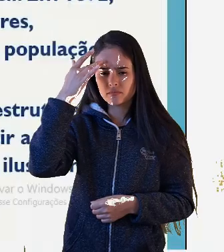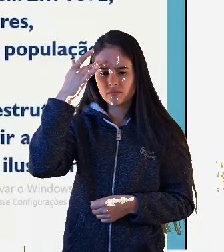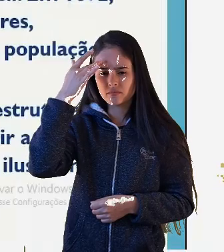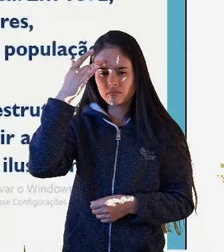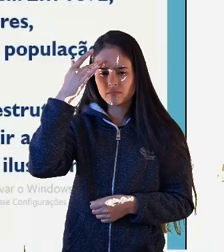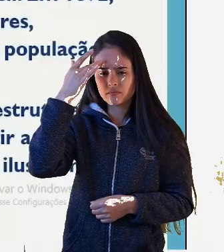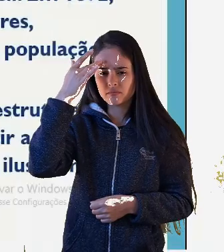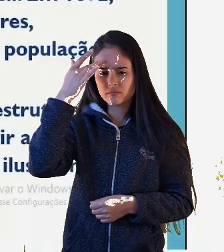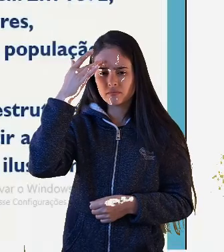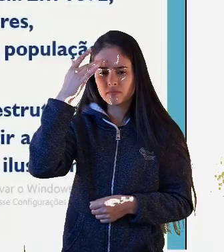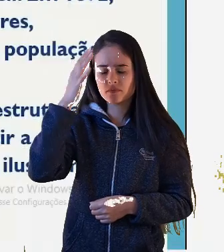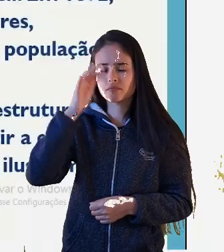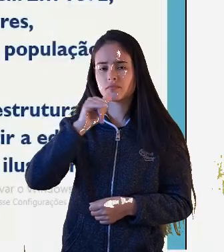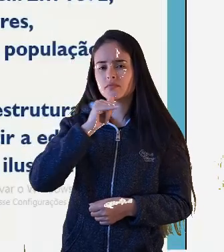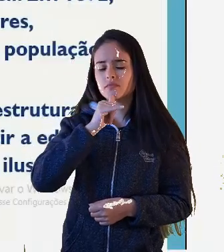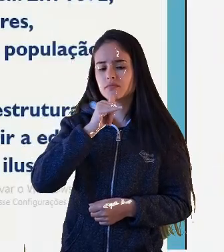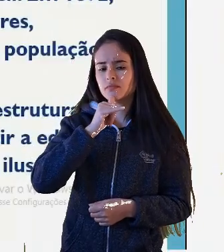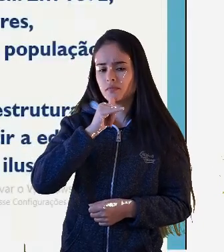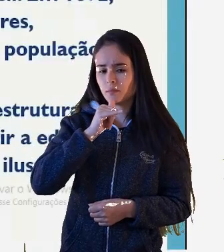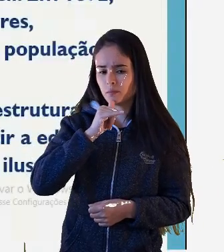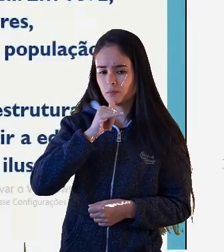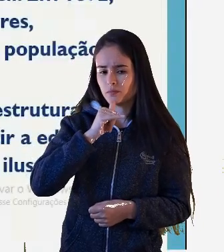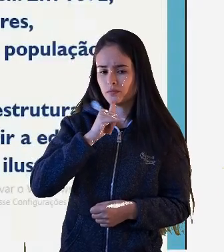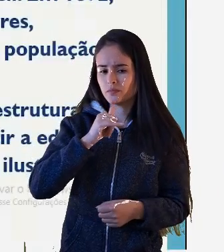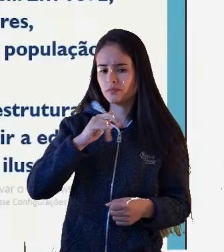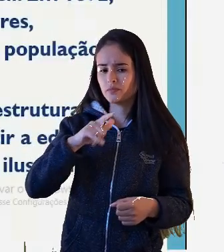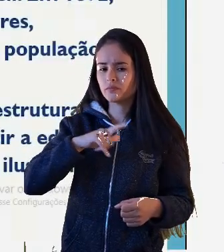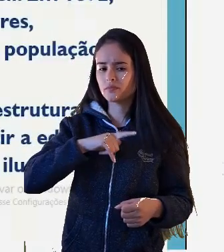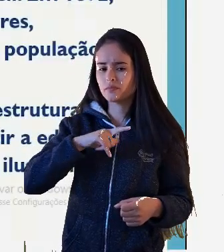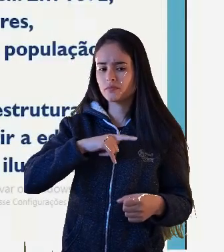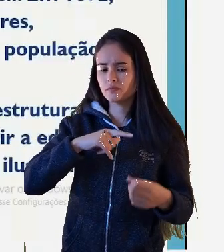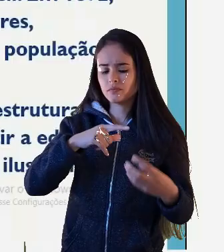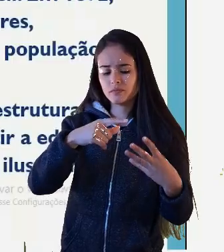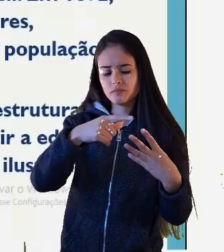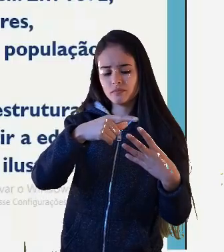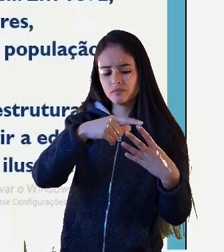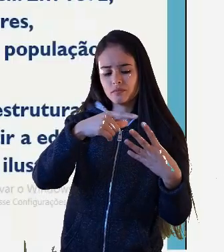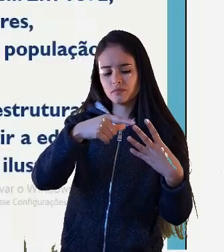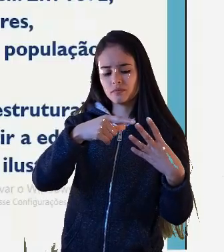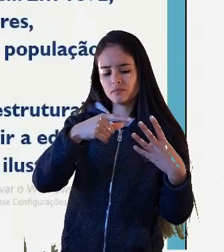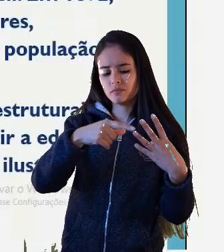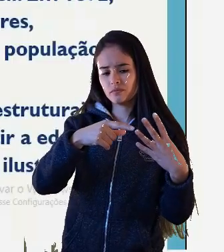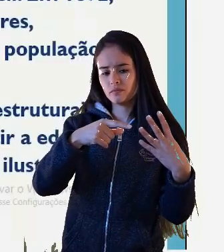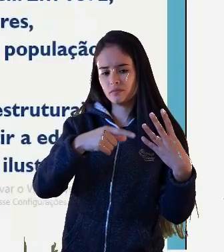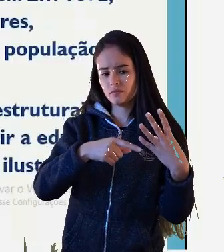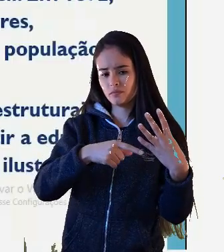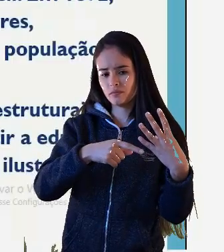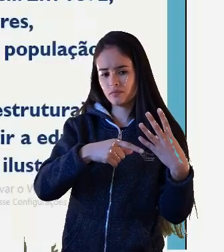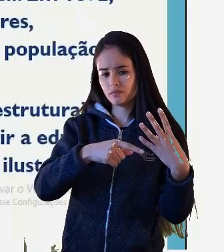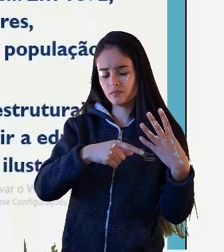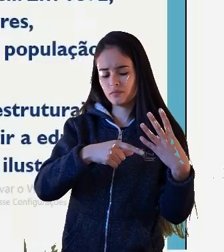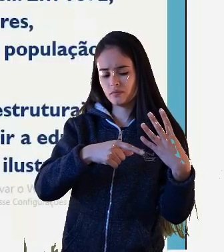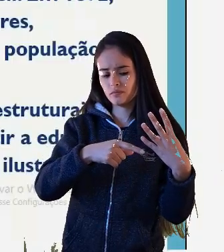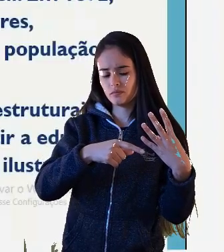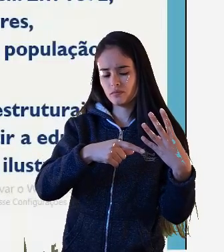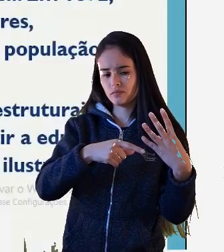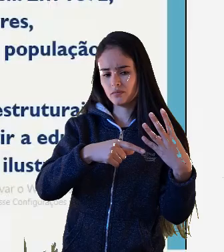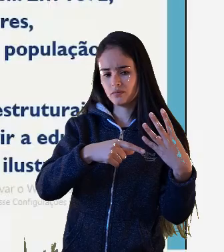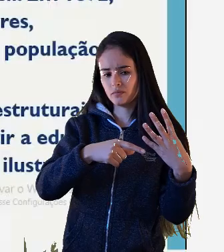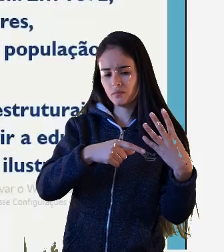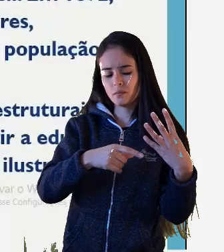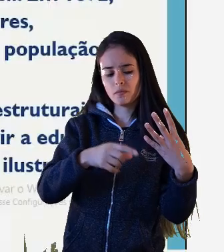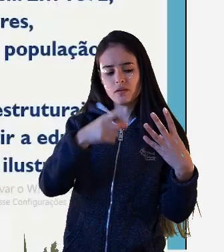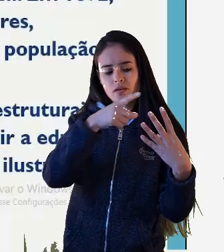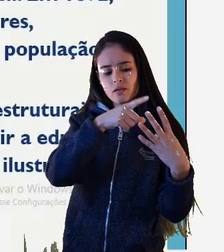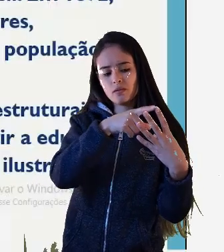mestiços ali entre ela e o marido. Esses filhos estudavam, o marido morreu, e ela quer continuar pagando a escola para os filhos,